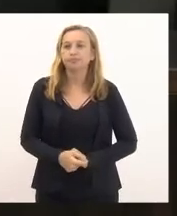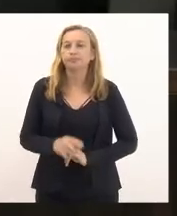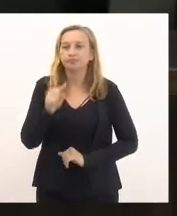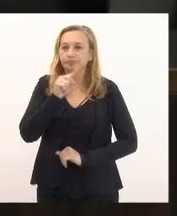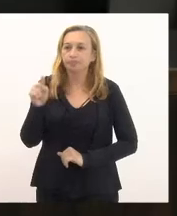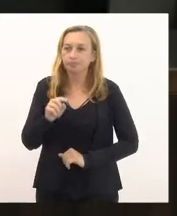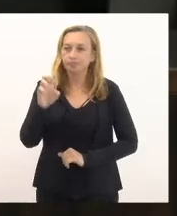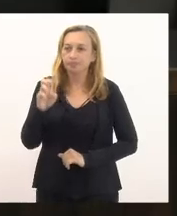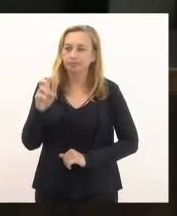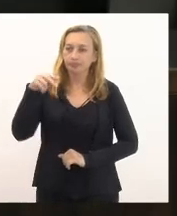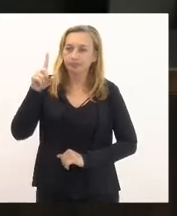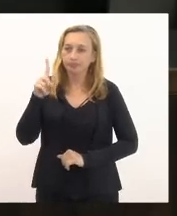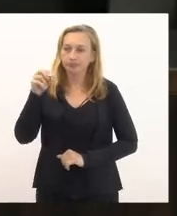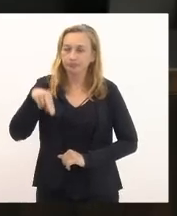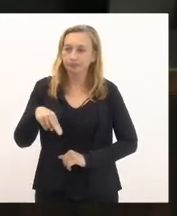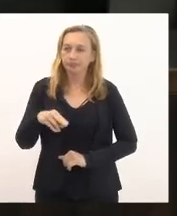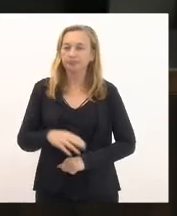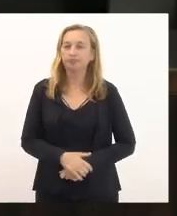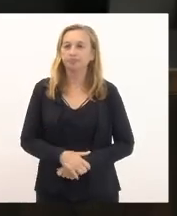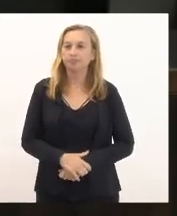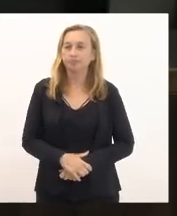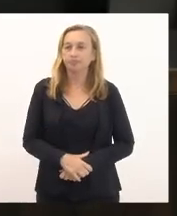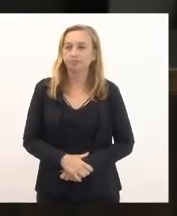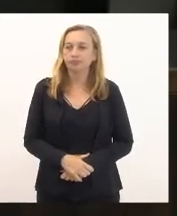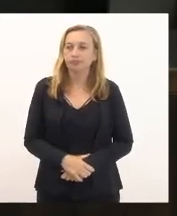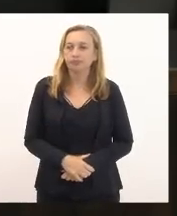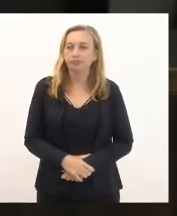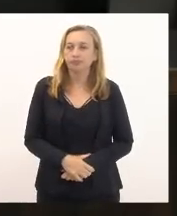Zeidan. Deputada Obrigado. Zeidan.